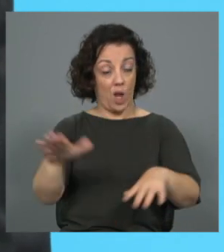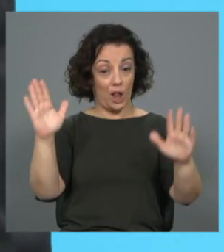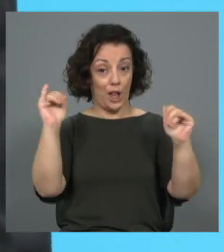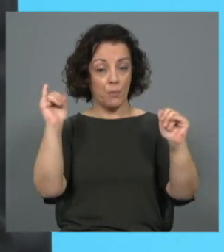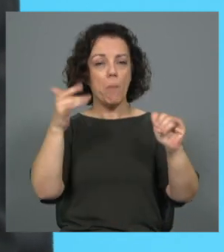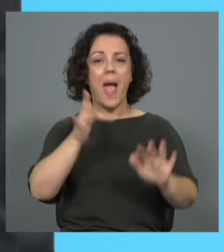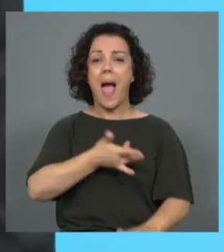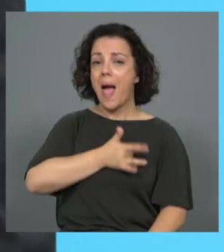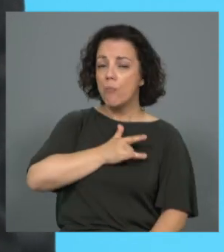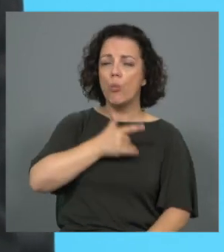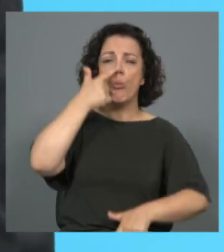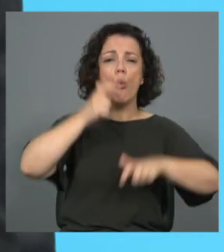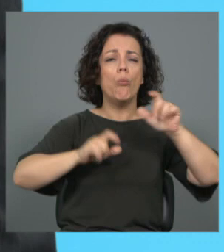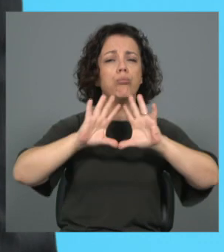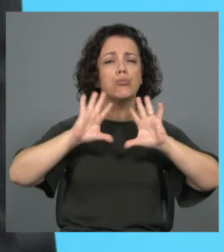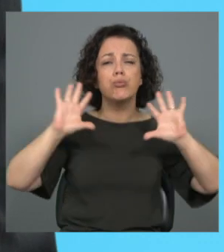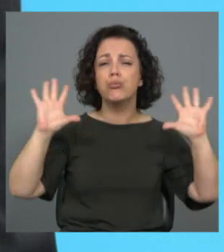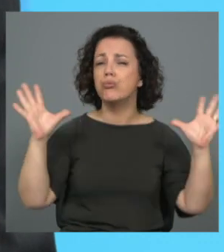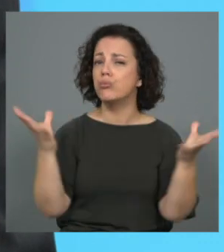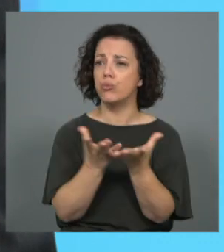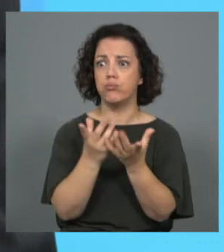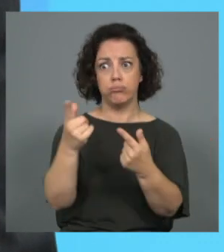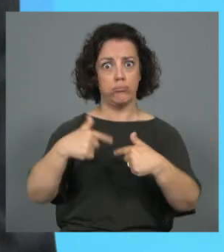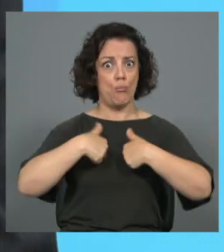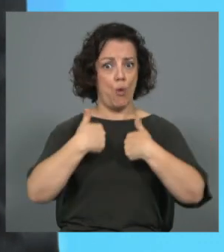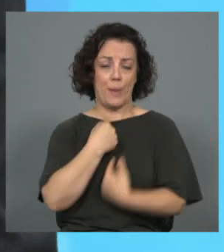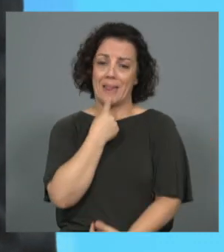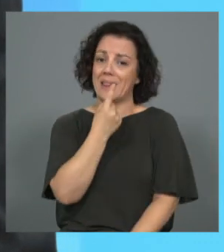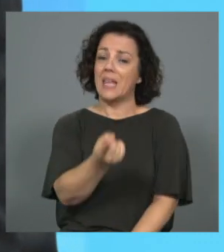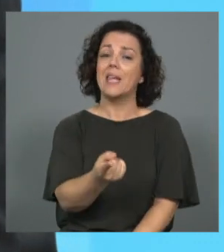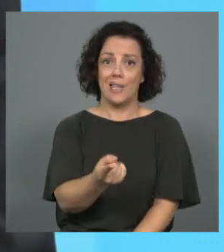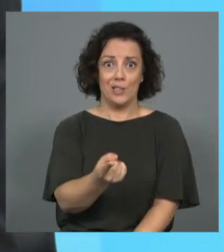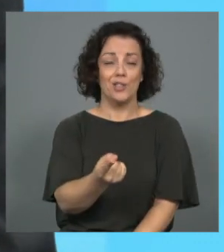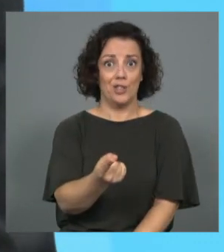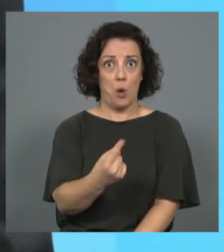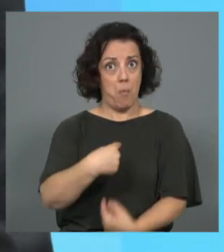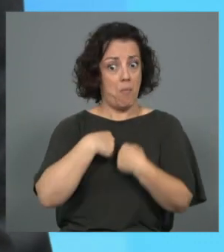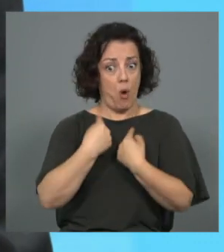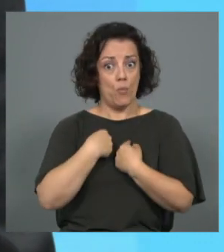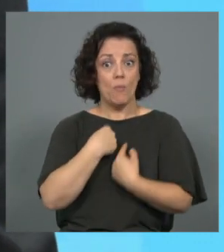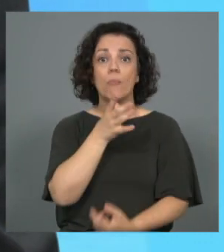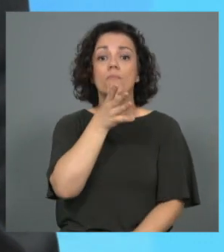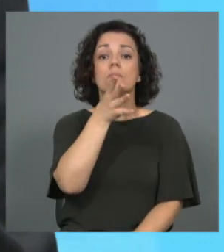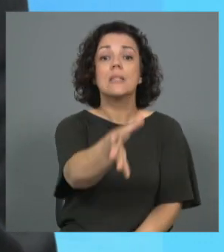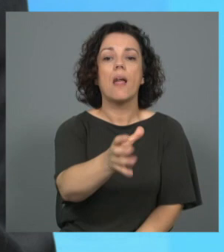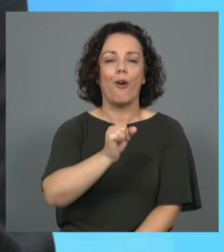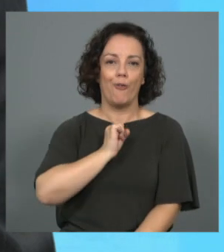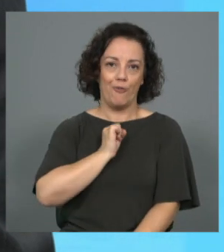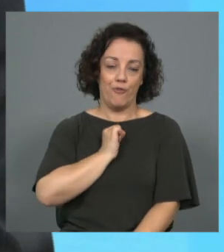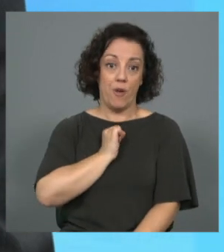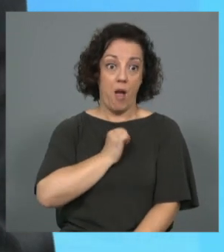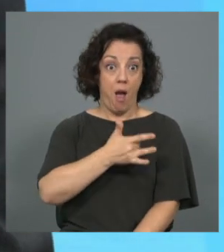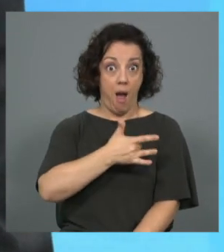a humanidade. E aqui ele identifica-se praticamente com a sua palavra. Quem me